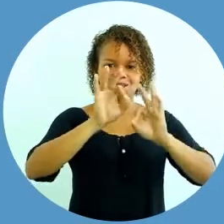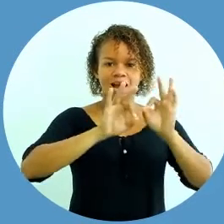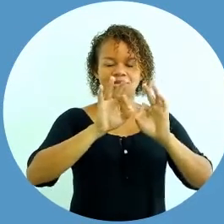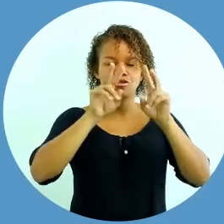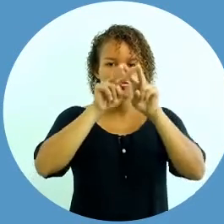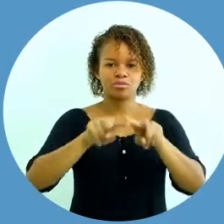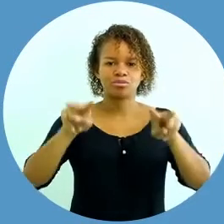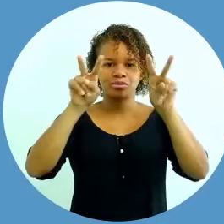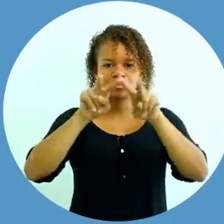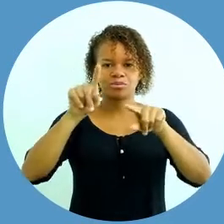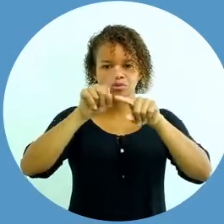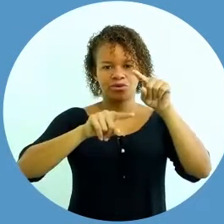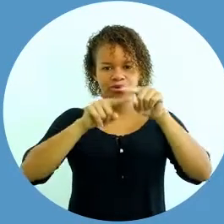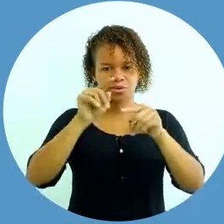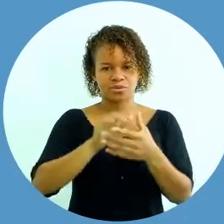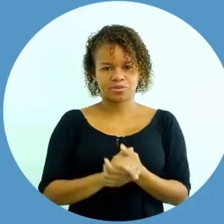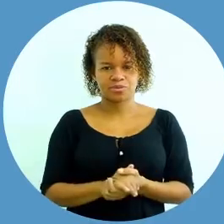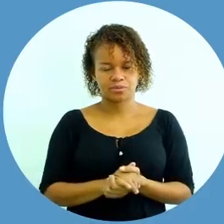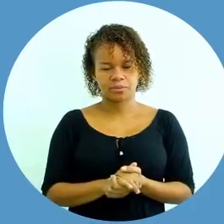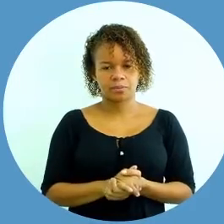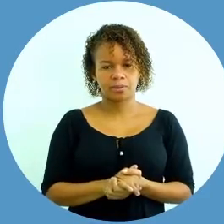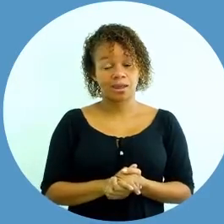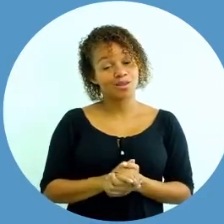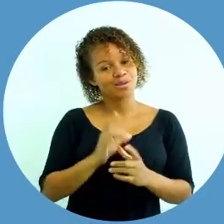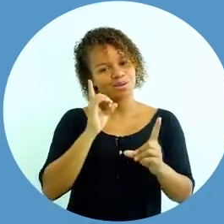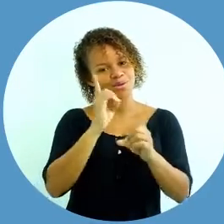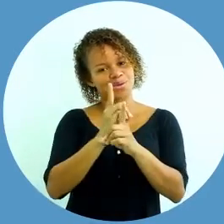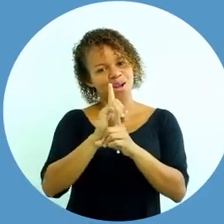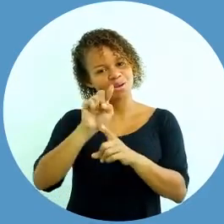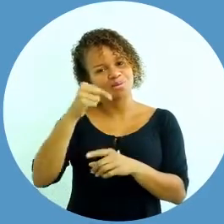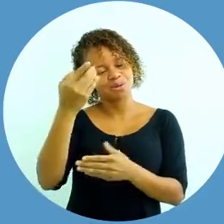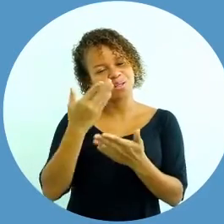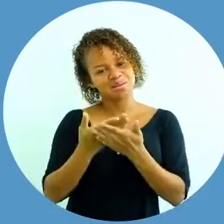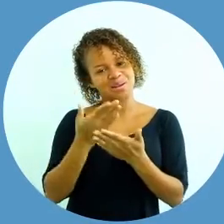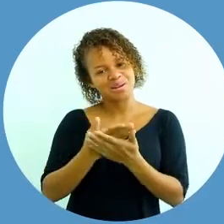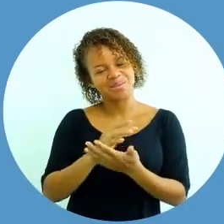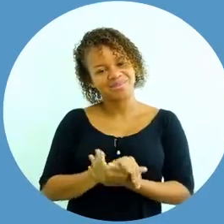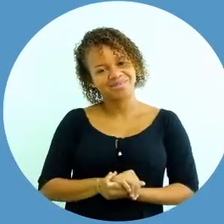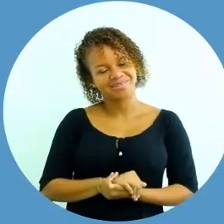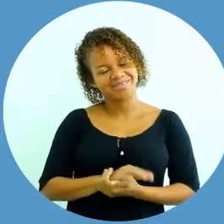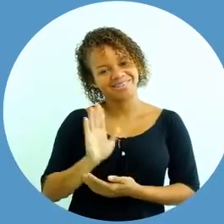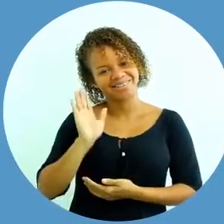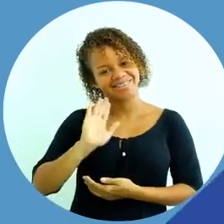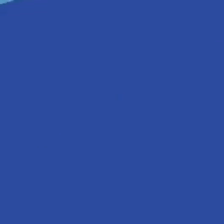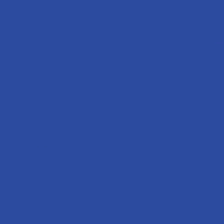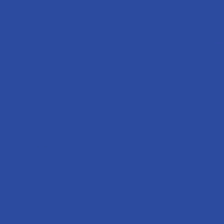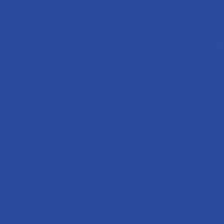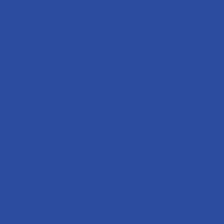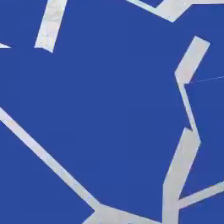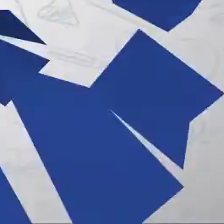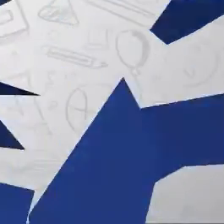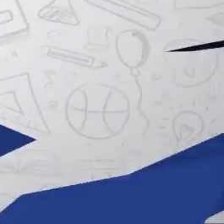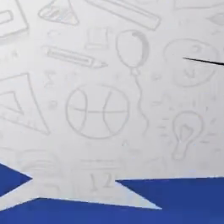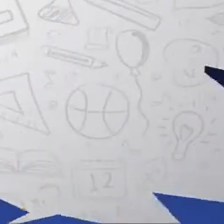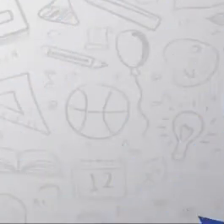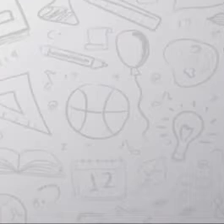de materiais audiovisuais. Nos encontraremos na próxima aula. Até lá!